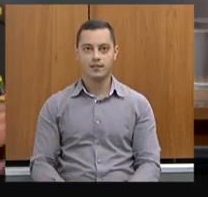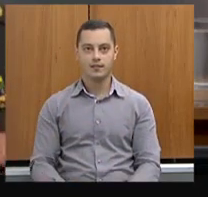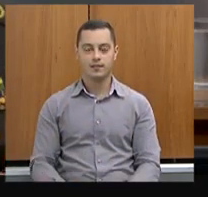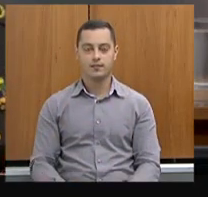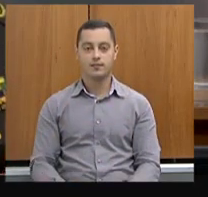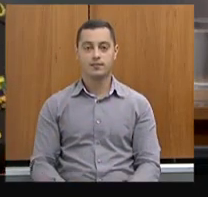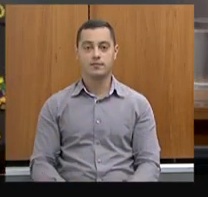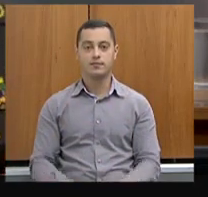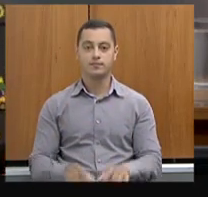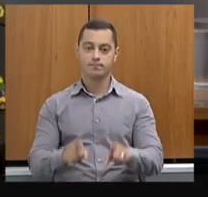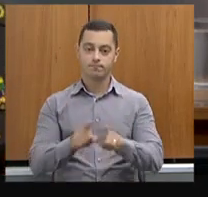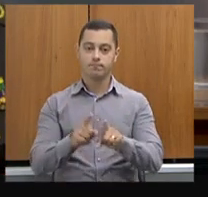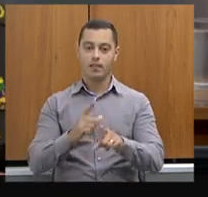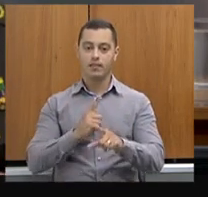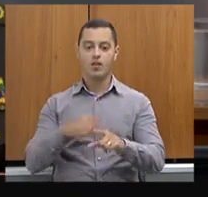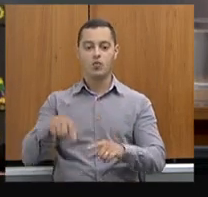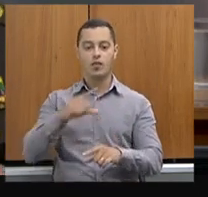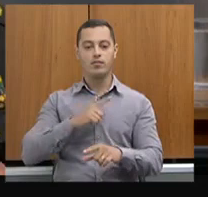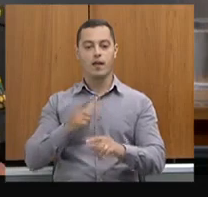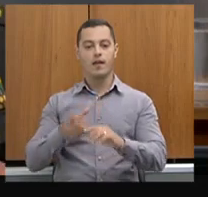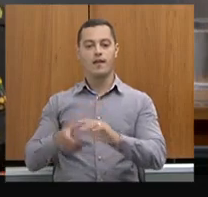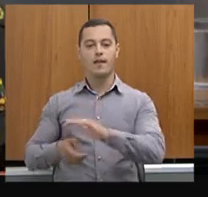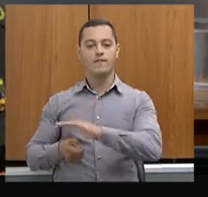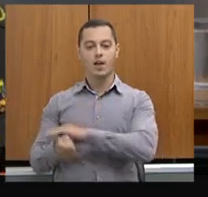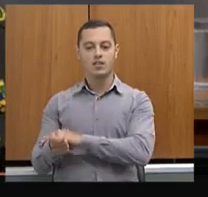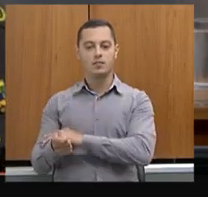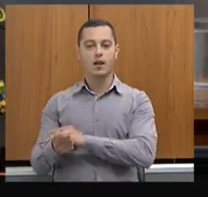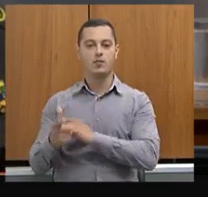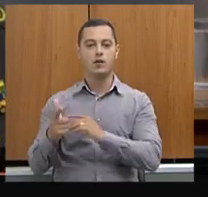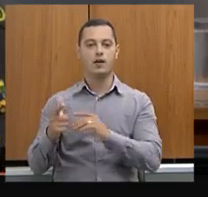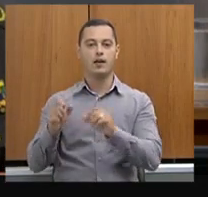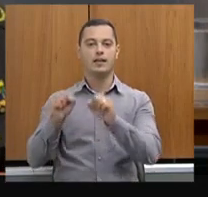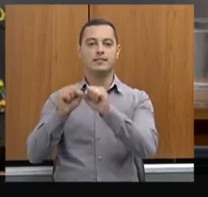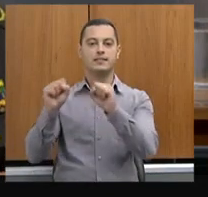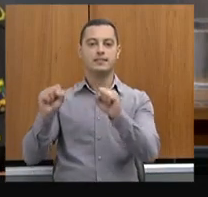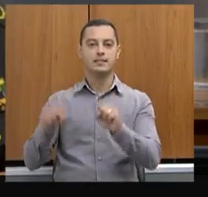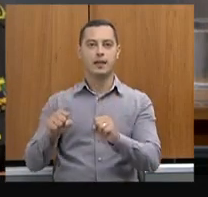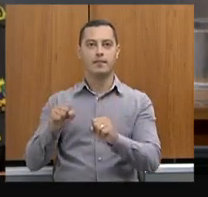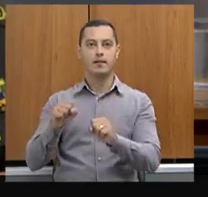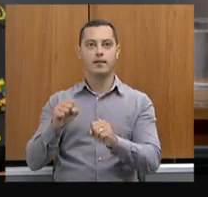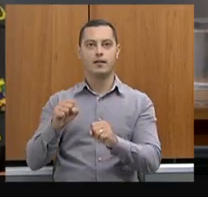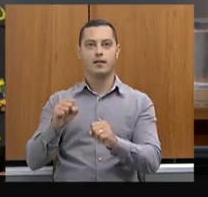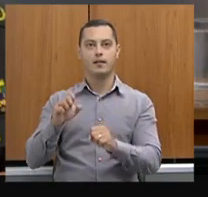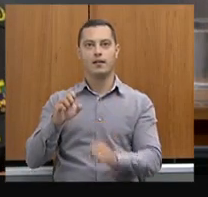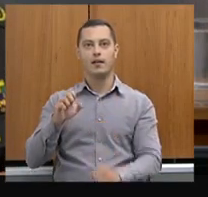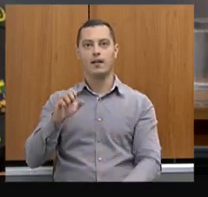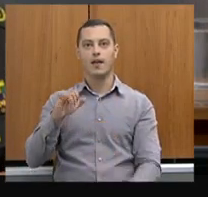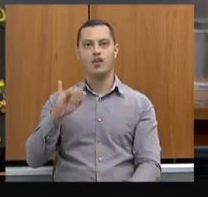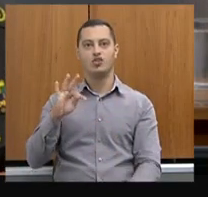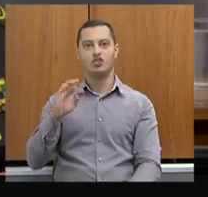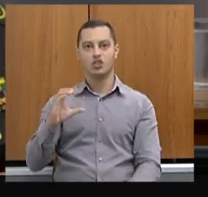temos investido em Sistemas etique pode passar